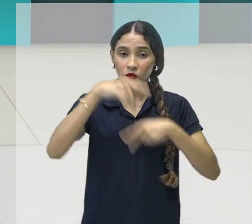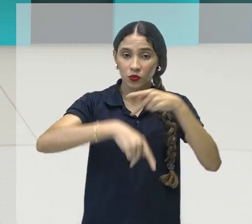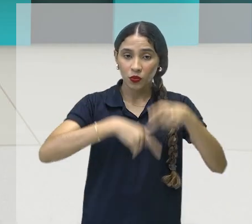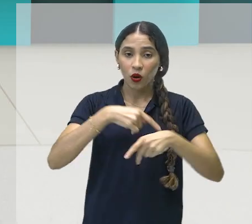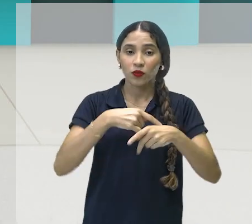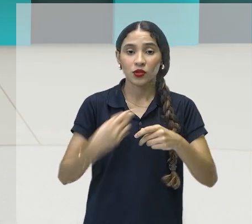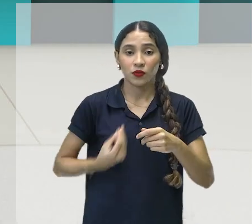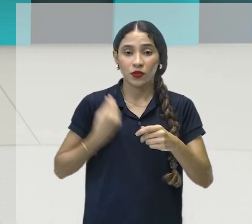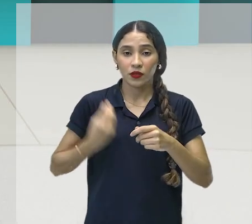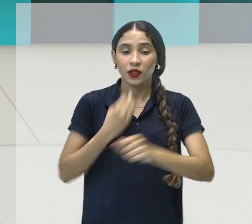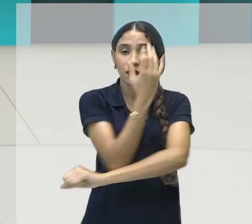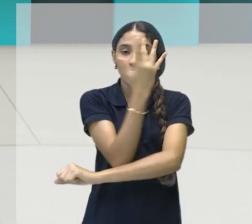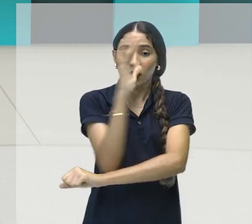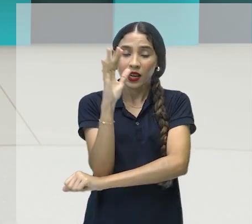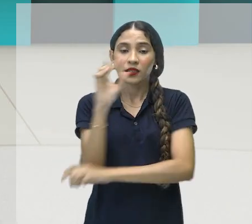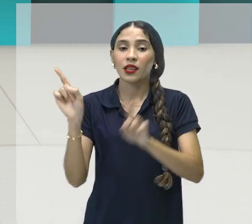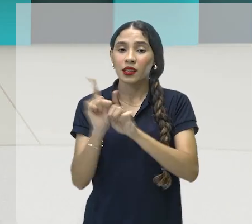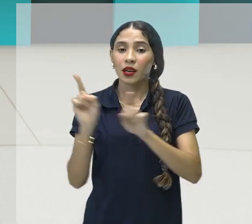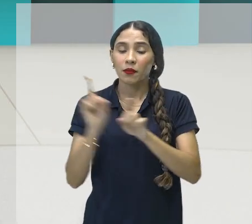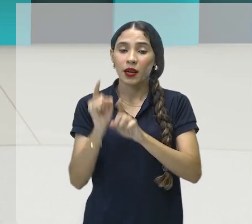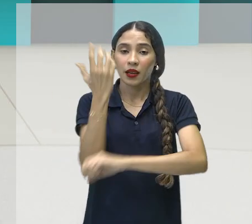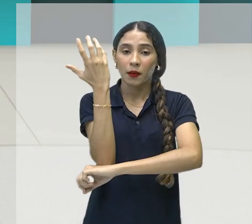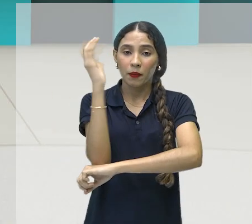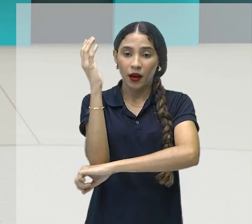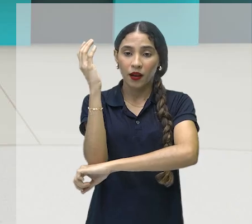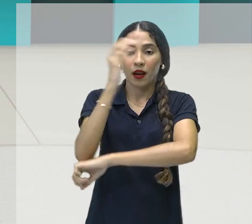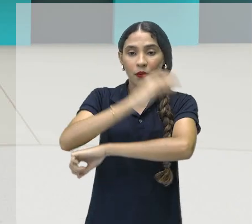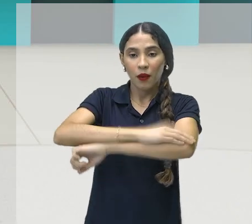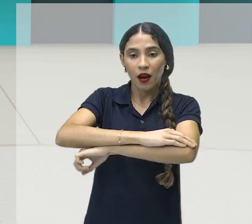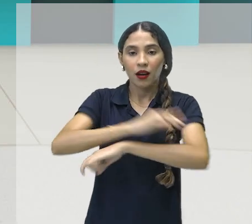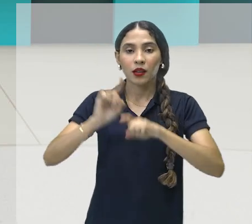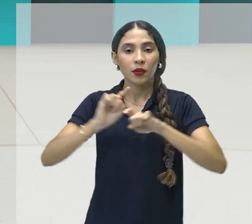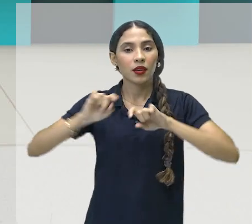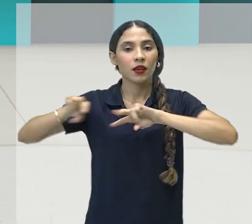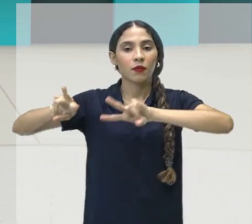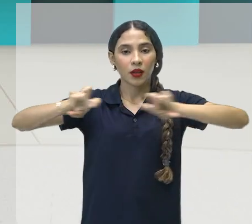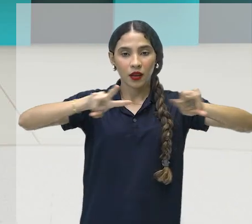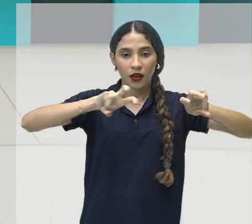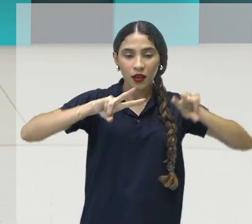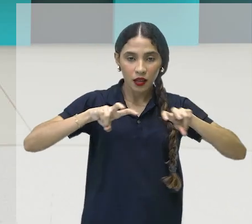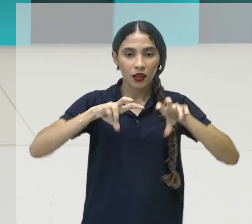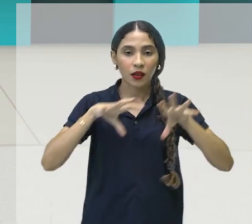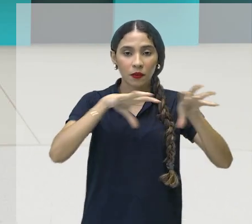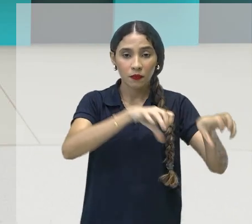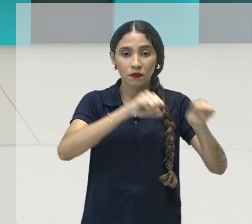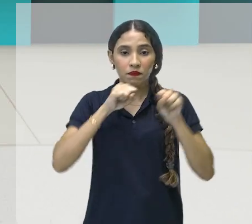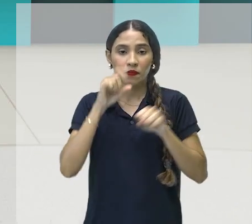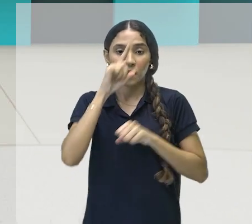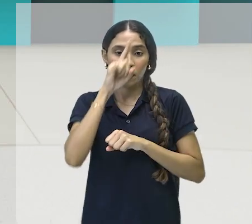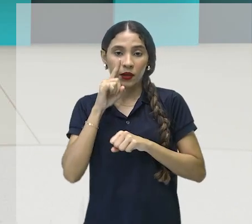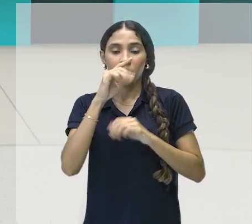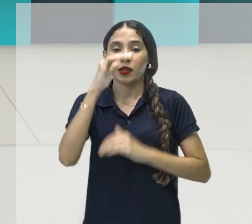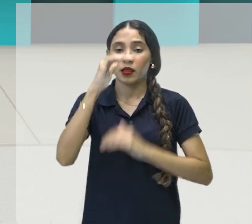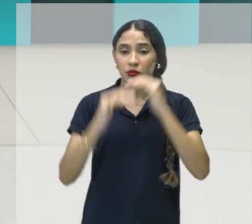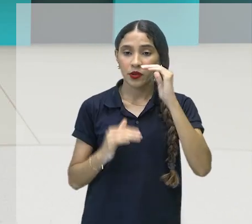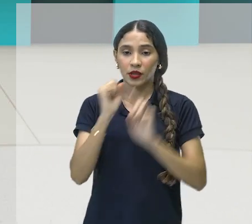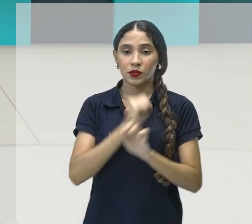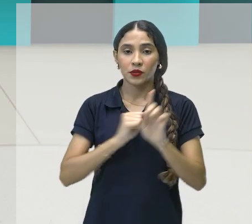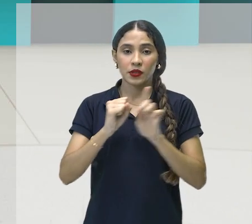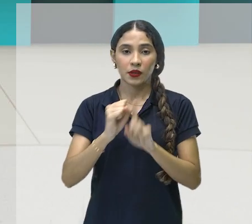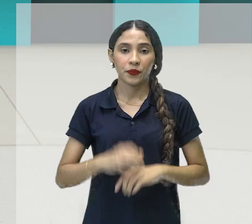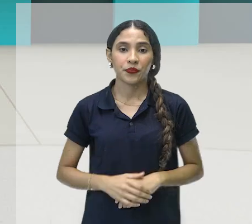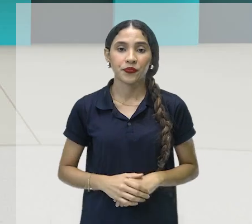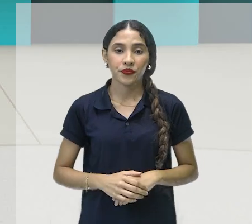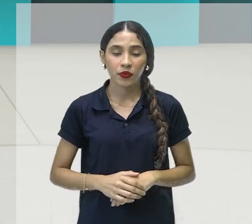os povos da floresta, o desmatamento, a exploração predatória e a